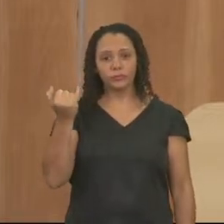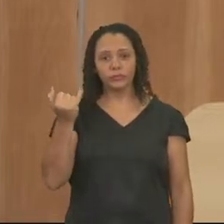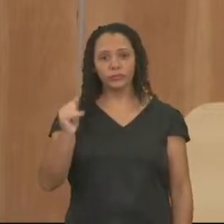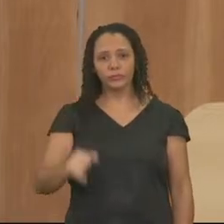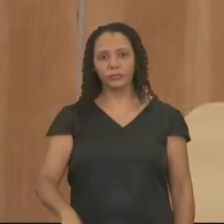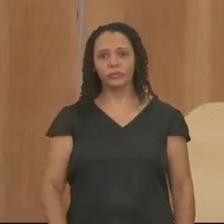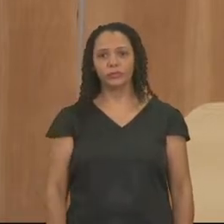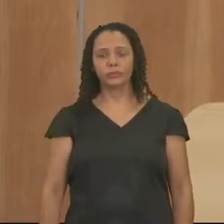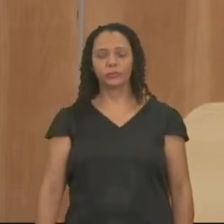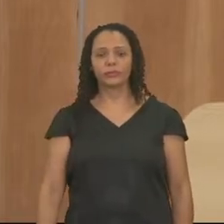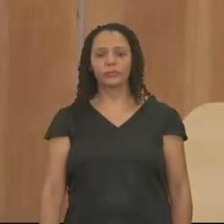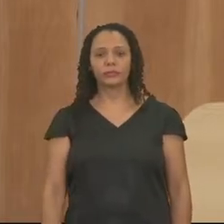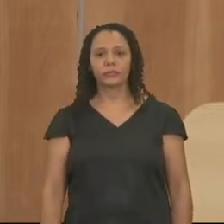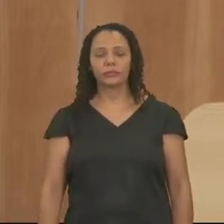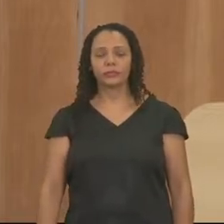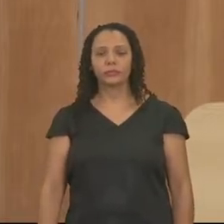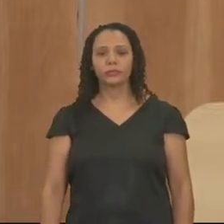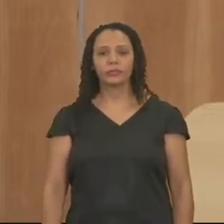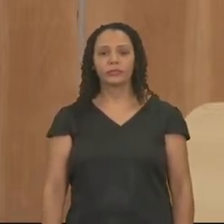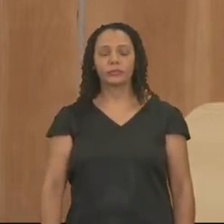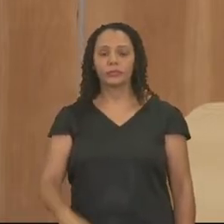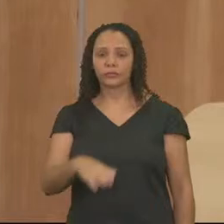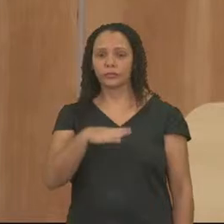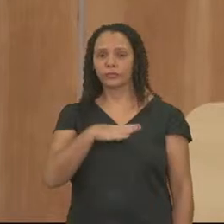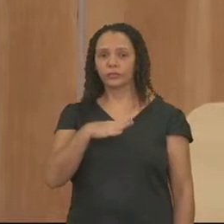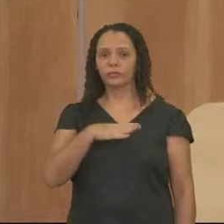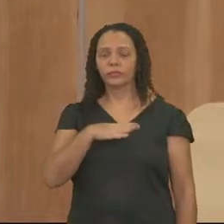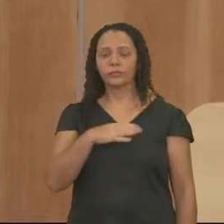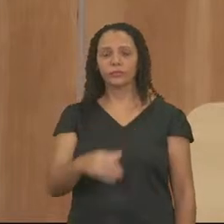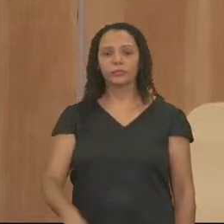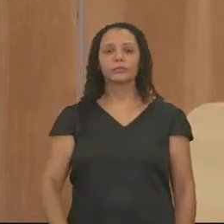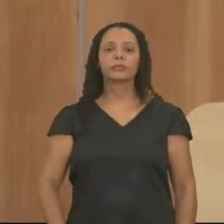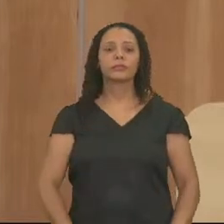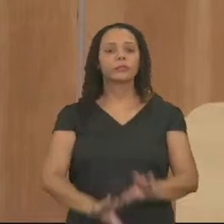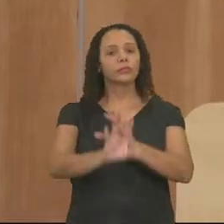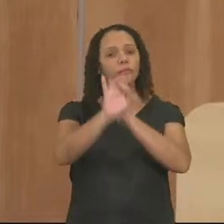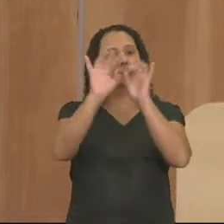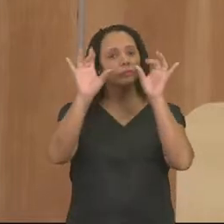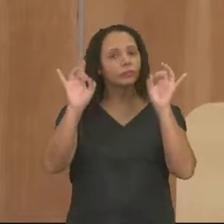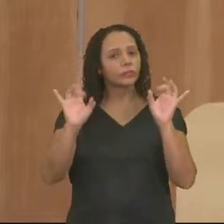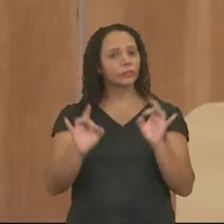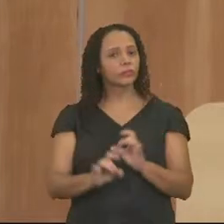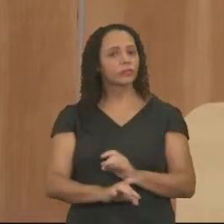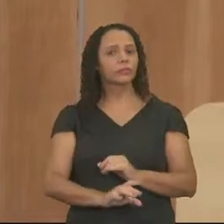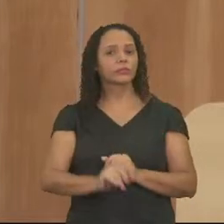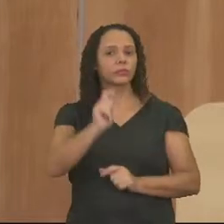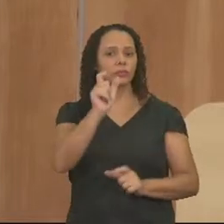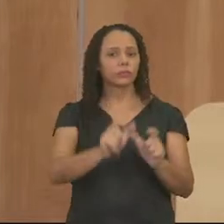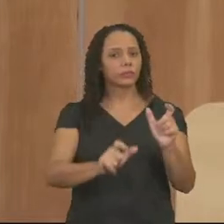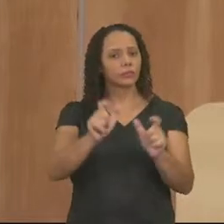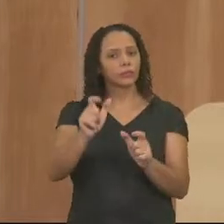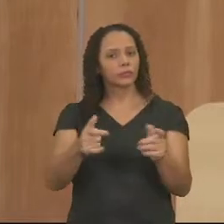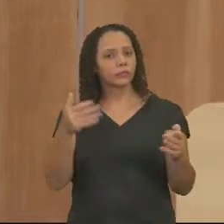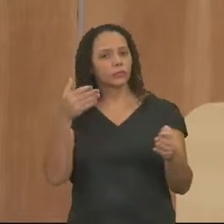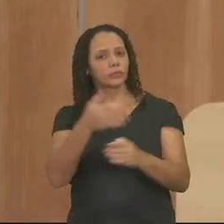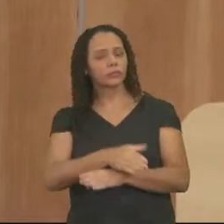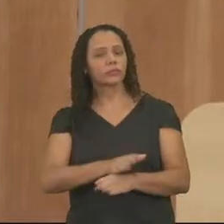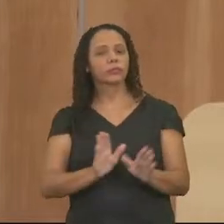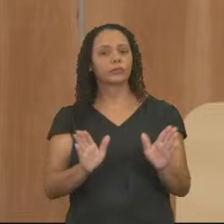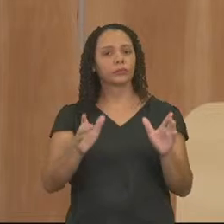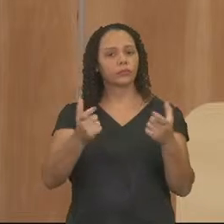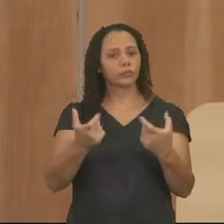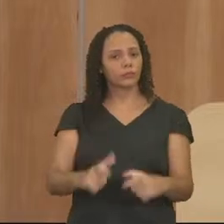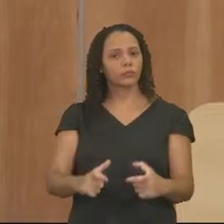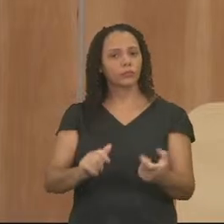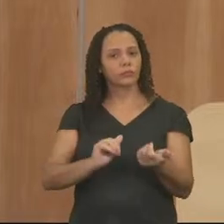para a nossa cidade, em especial aqueles que vão aos lugares esportivos